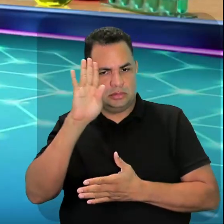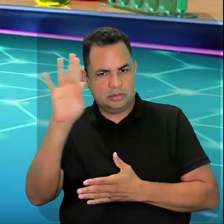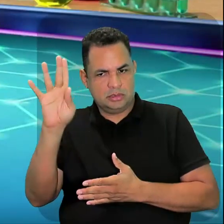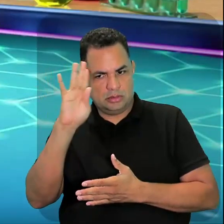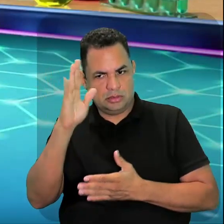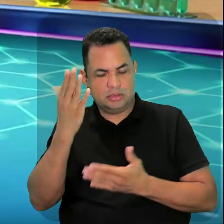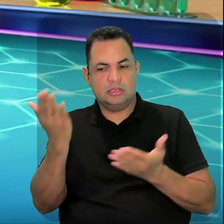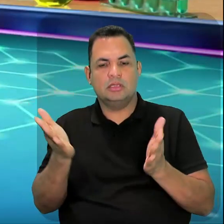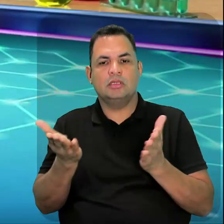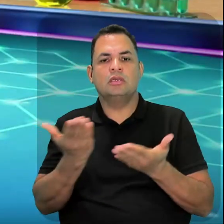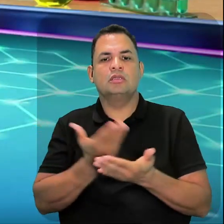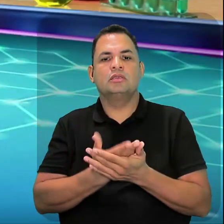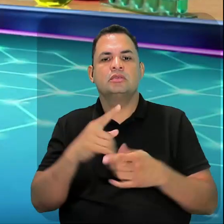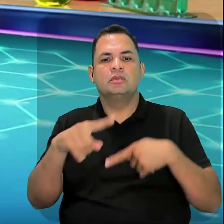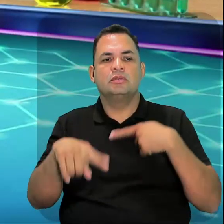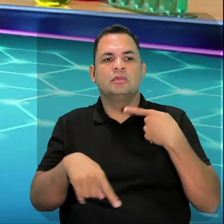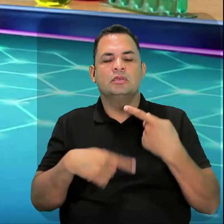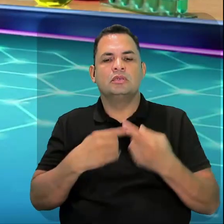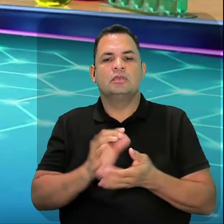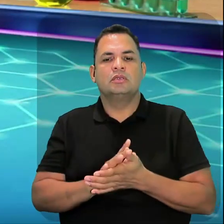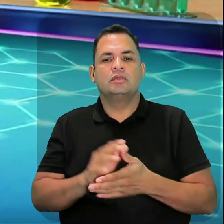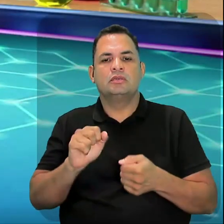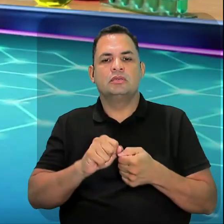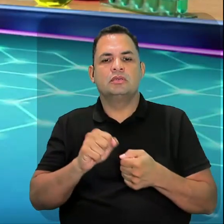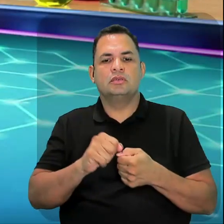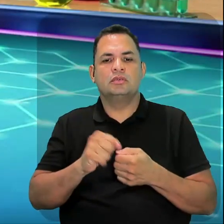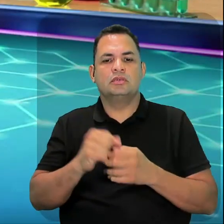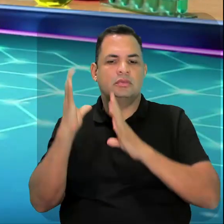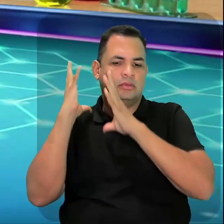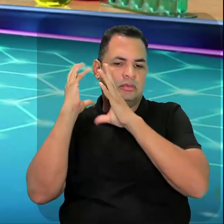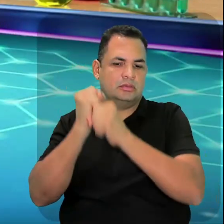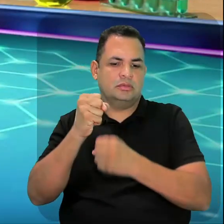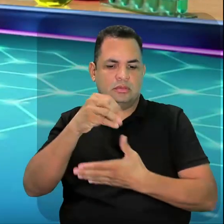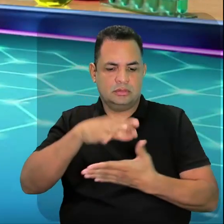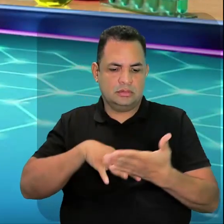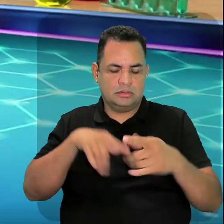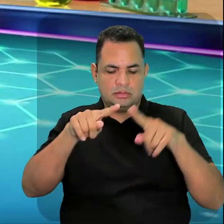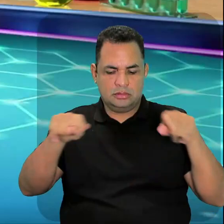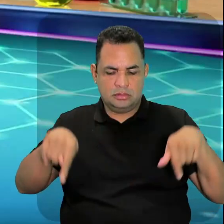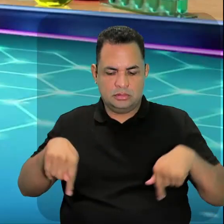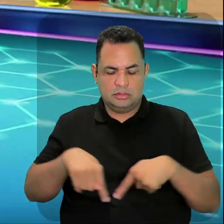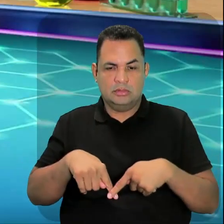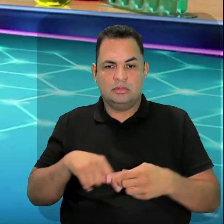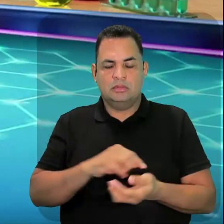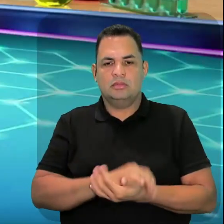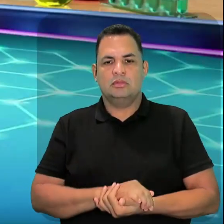aula e já já a gente tem a nossa revisão e a atividade sala.